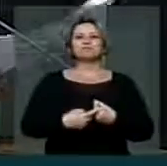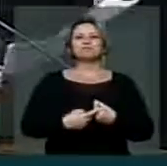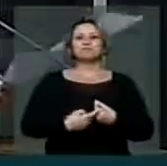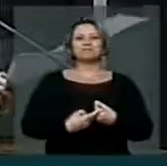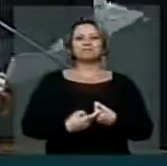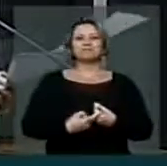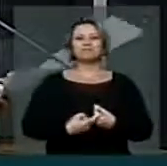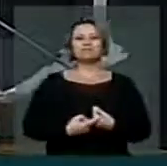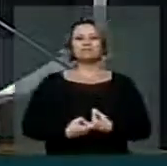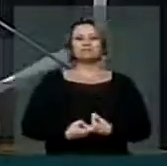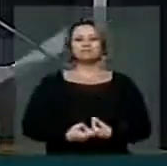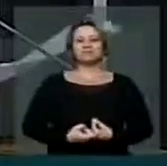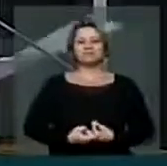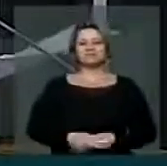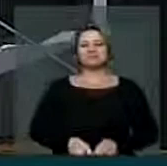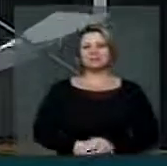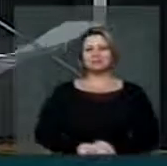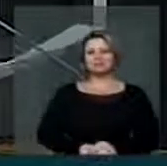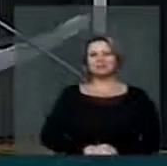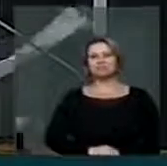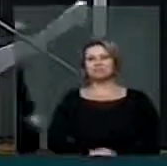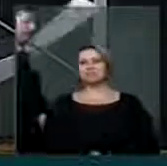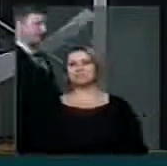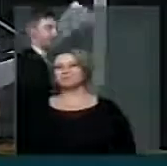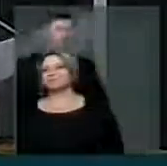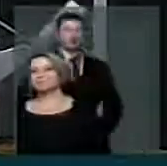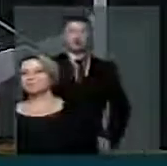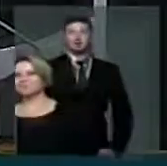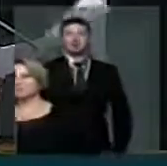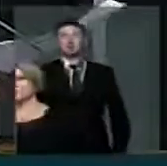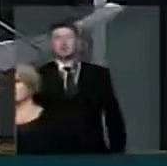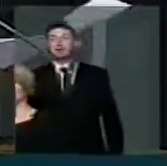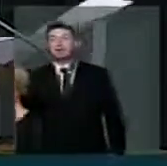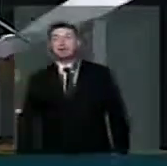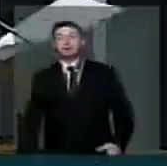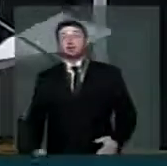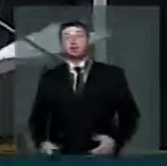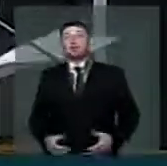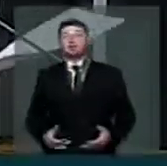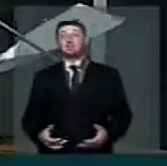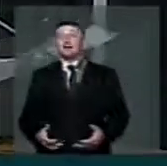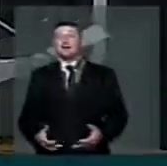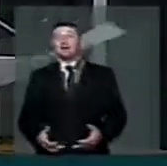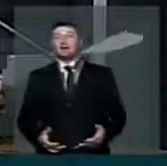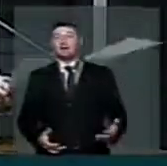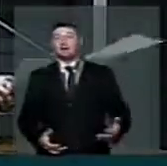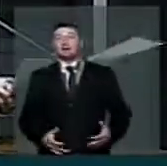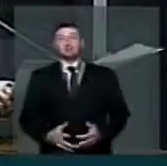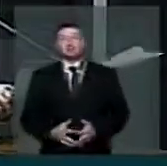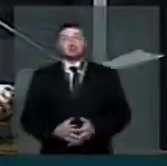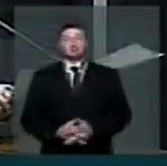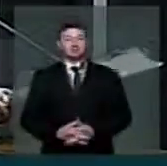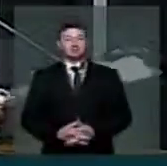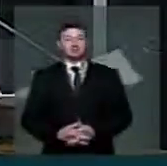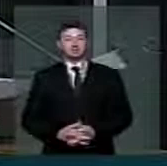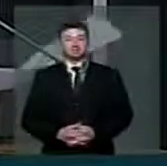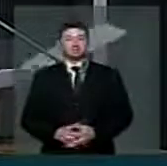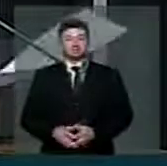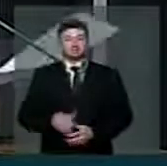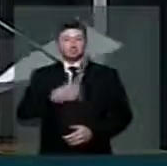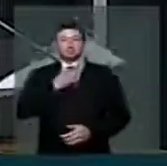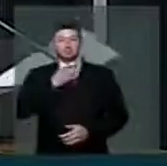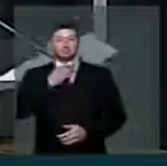Sendo deputada, eu fiquei assustada, porque eu não sabia o que dizer para os meus alunos,